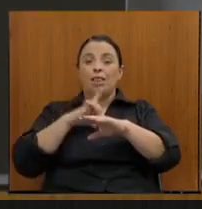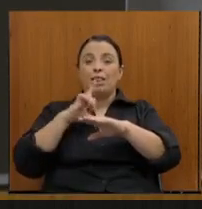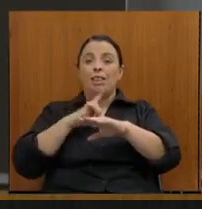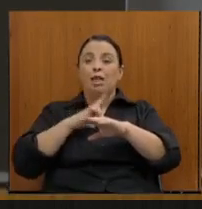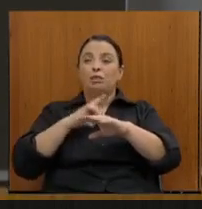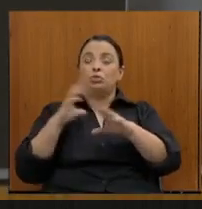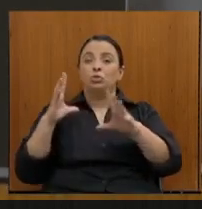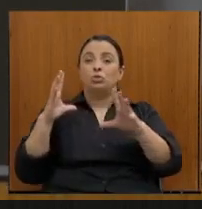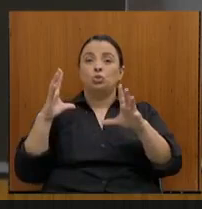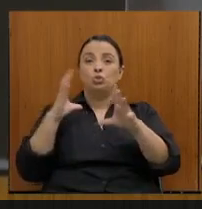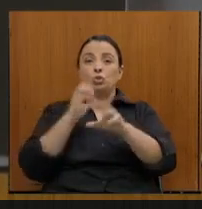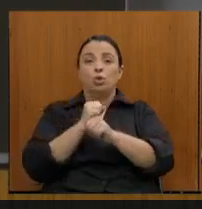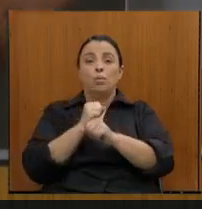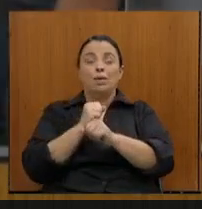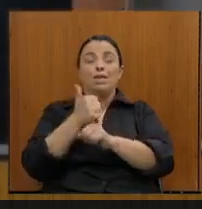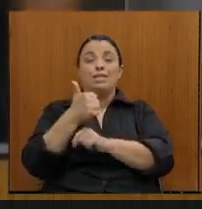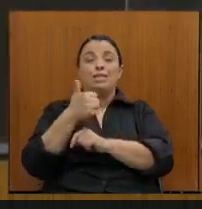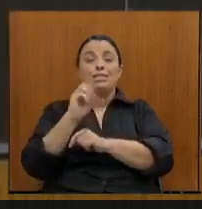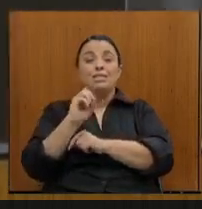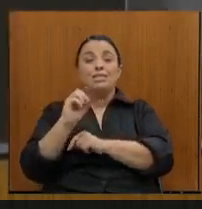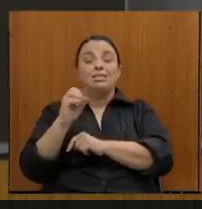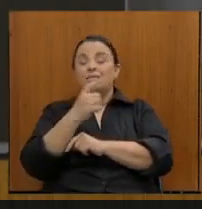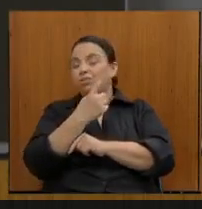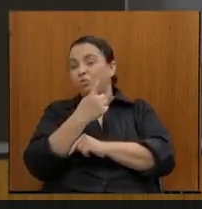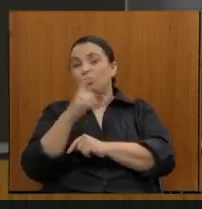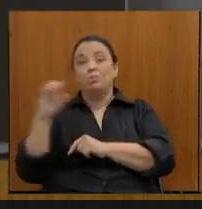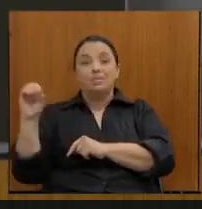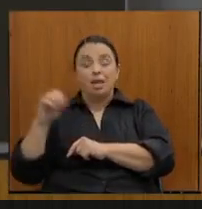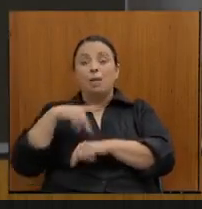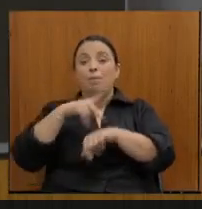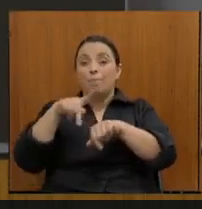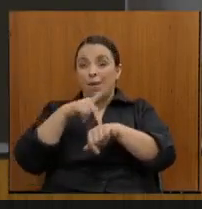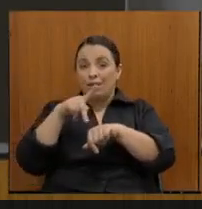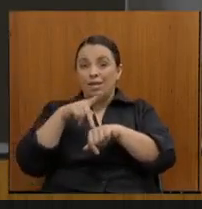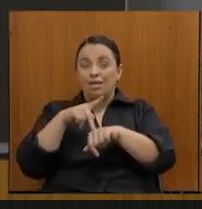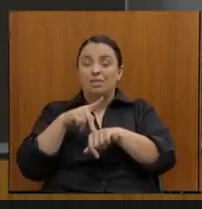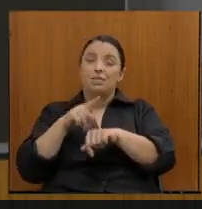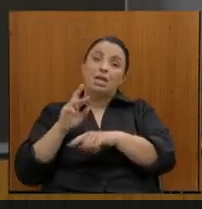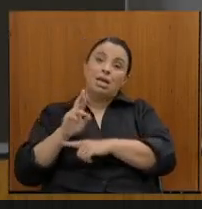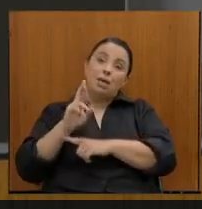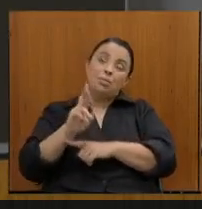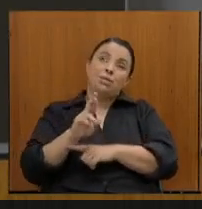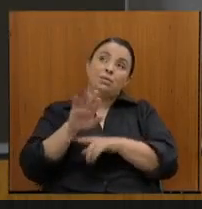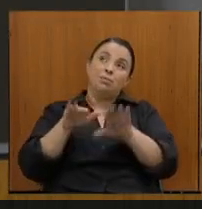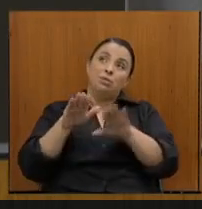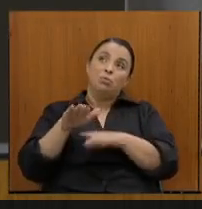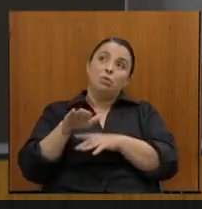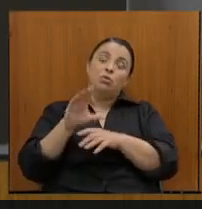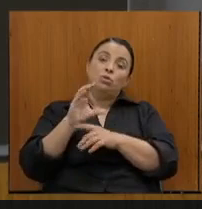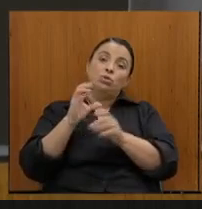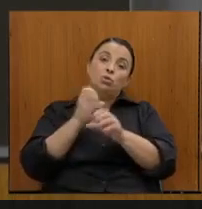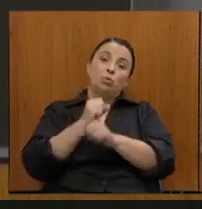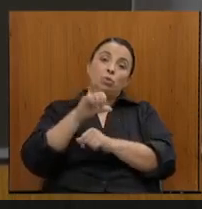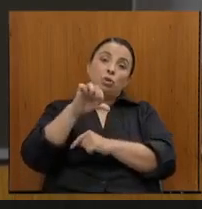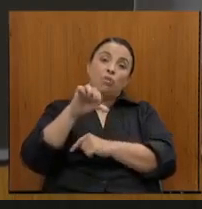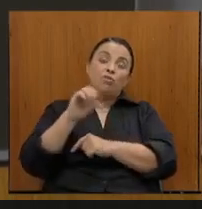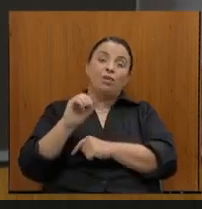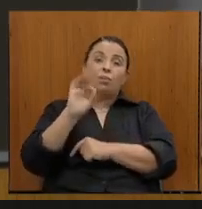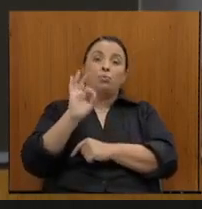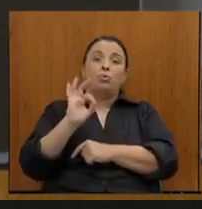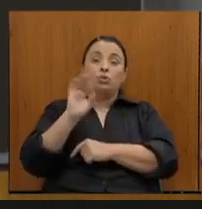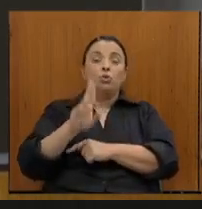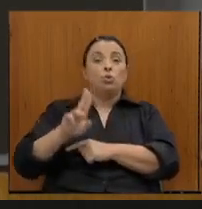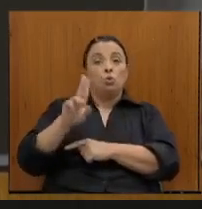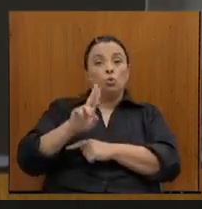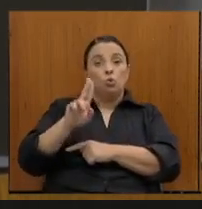os países do mundo mas que representam mais de noventa porcento do uso e geração de